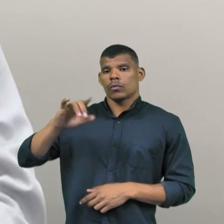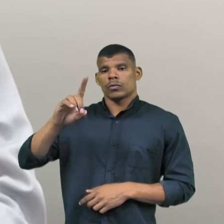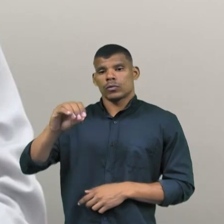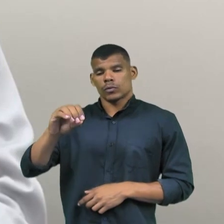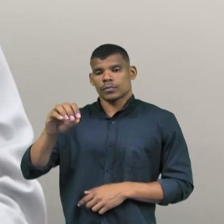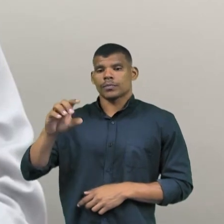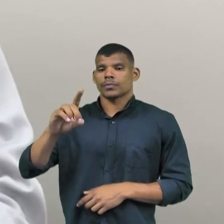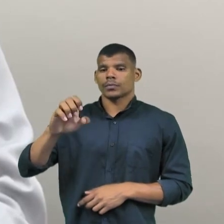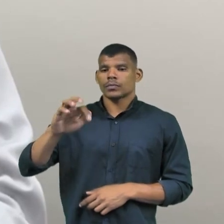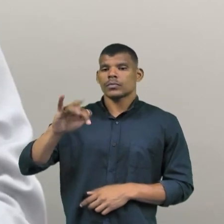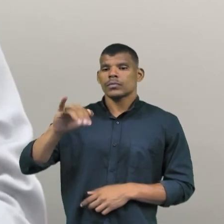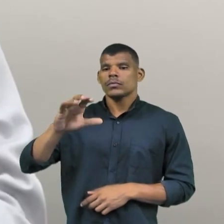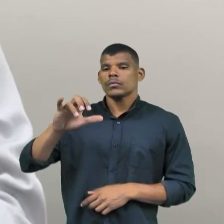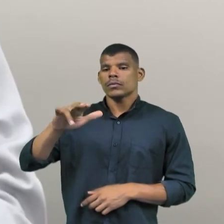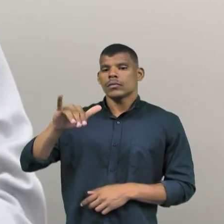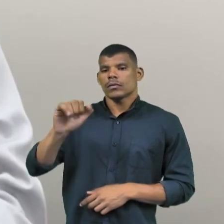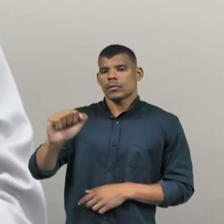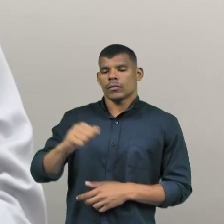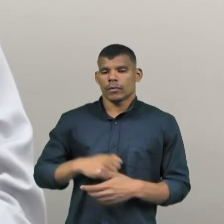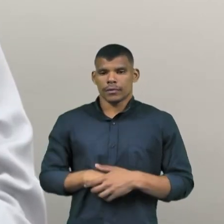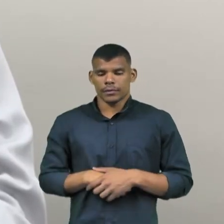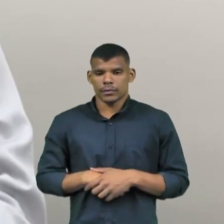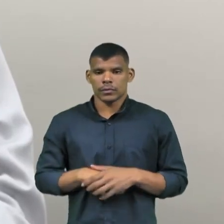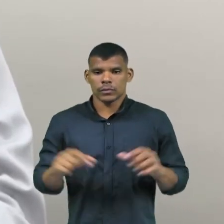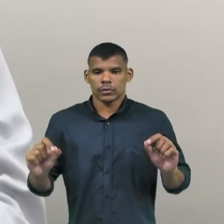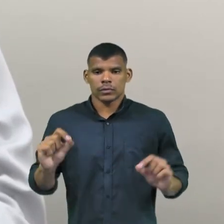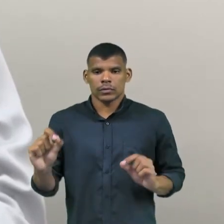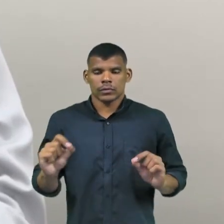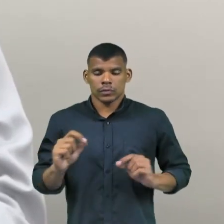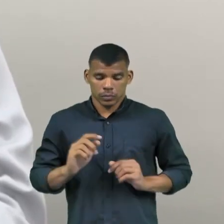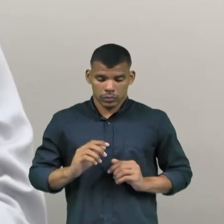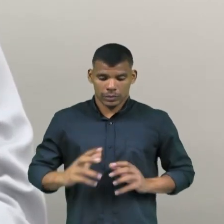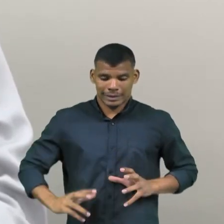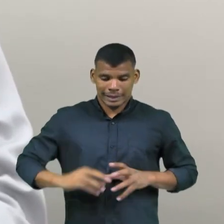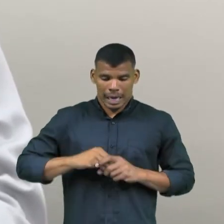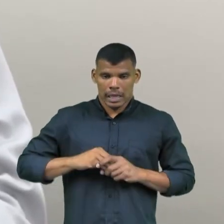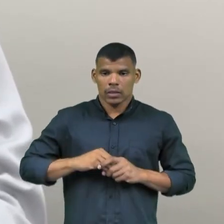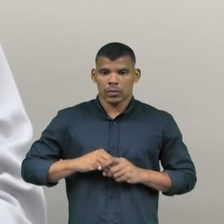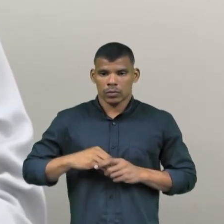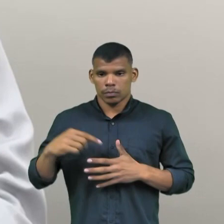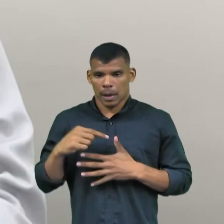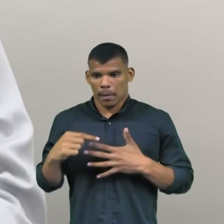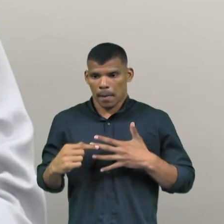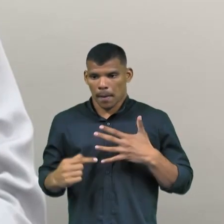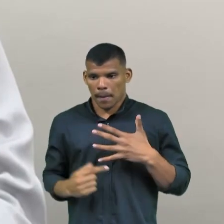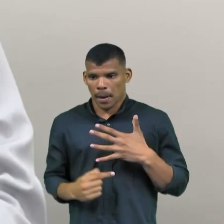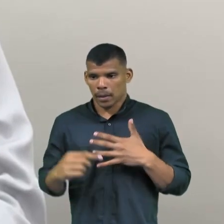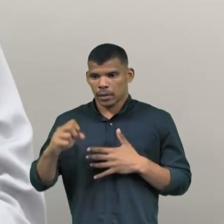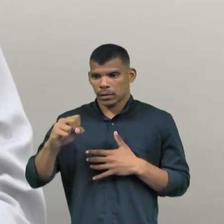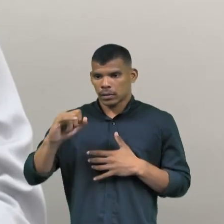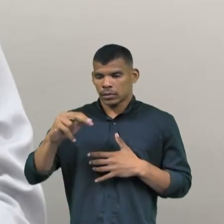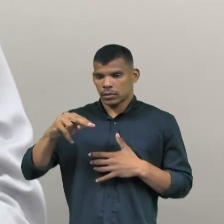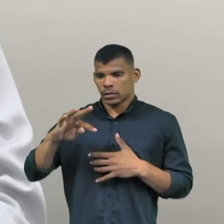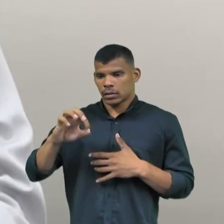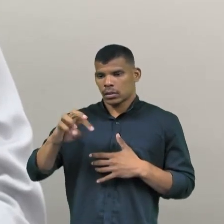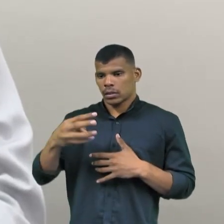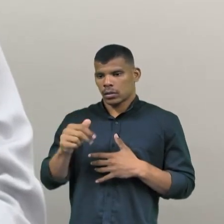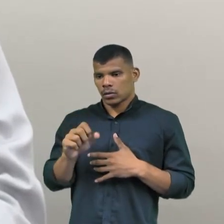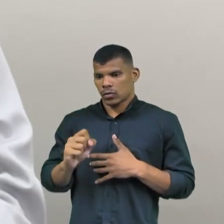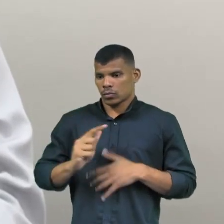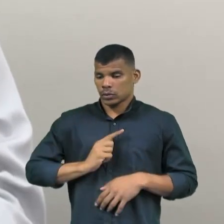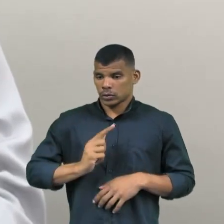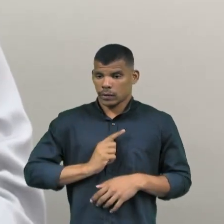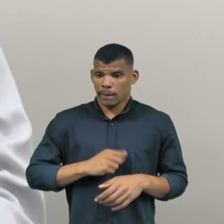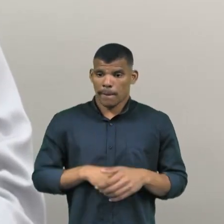que são pessoas que acabaram desenvolvendo sinais e sintomas por causa da infecção, ou mesmo